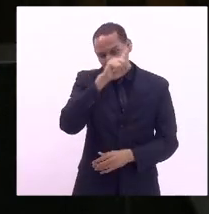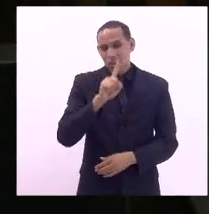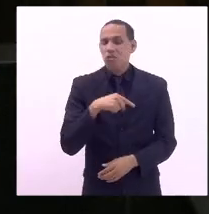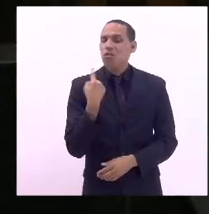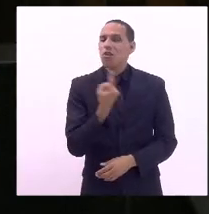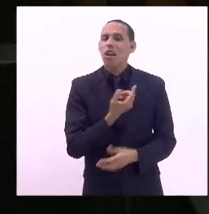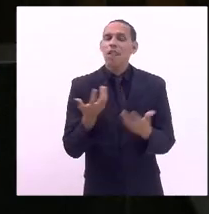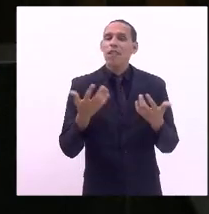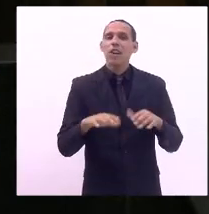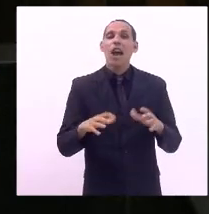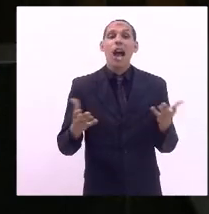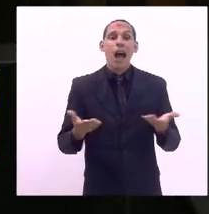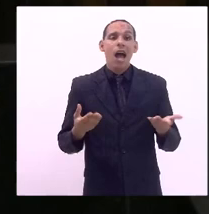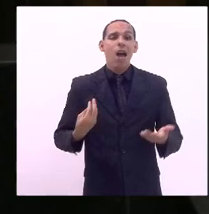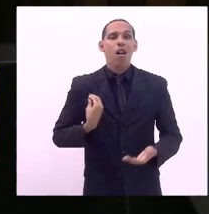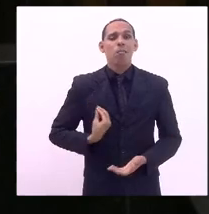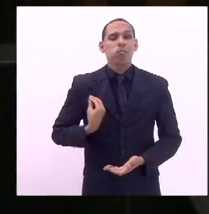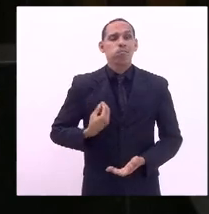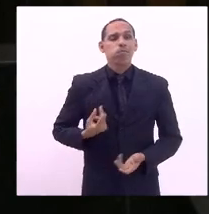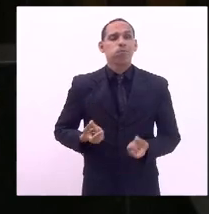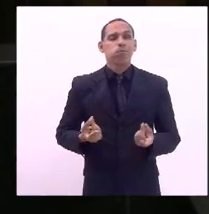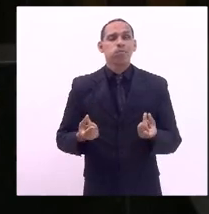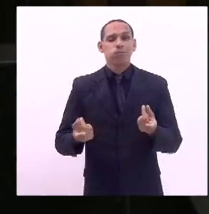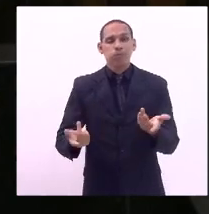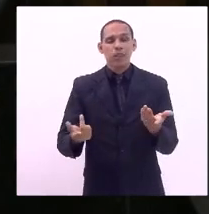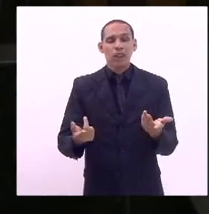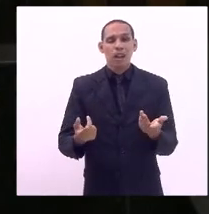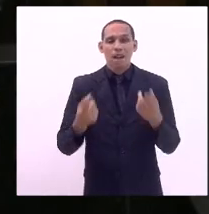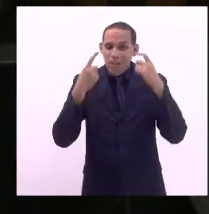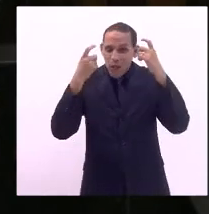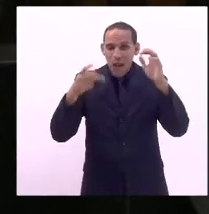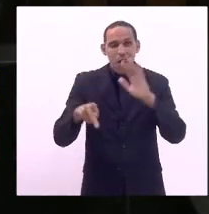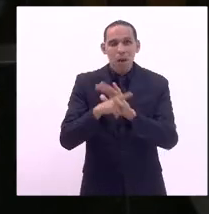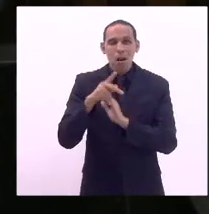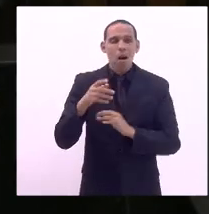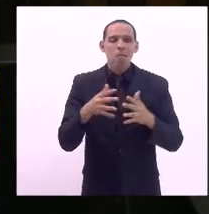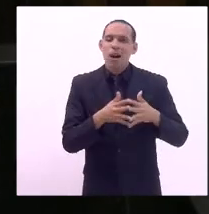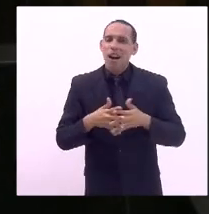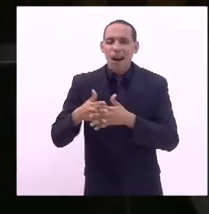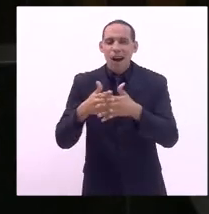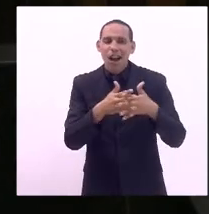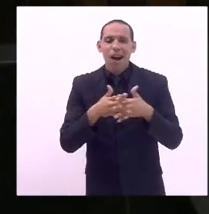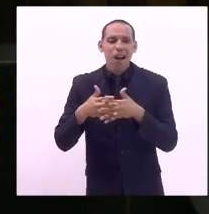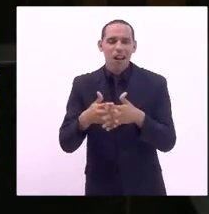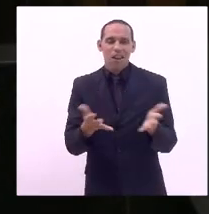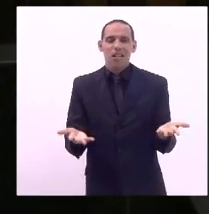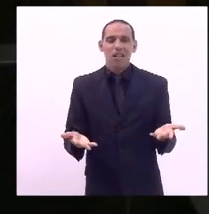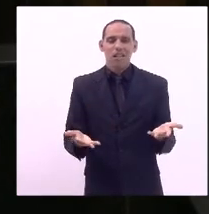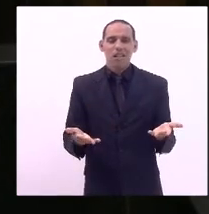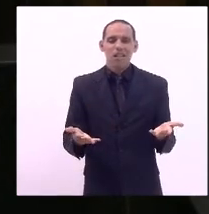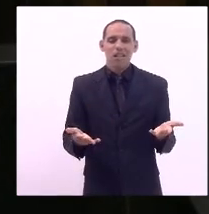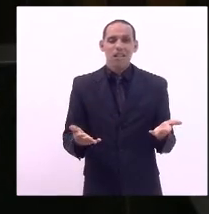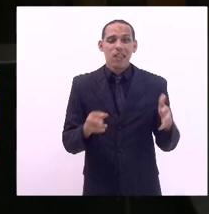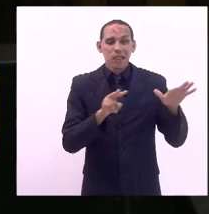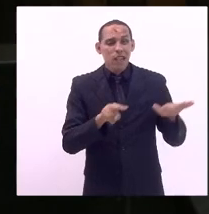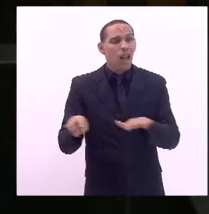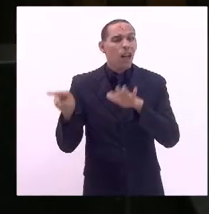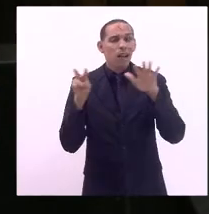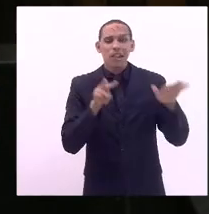passe também a conviver com o tipo de violência que é típica dos Estados Unidos, onde praticamente não há uma